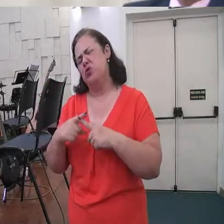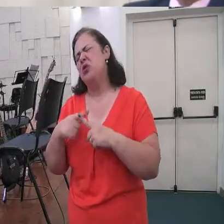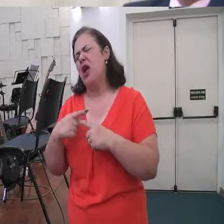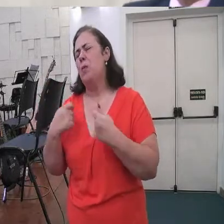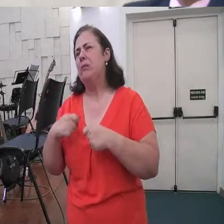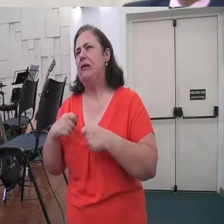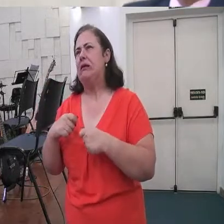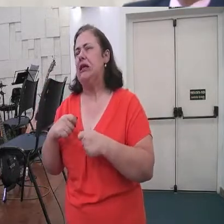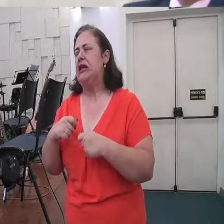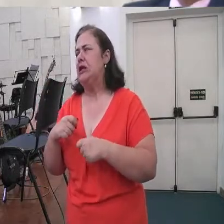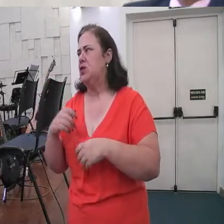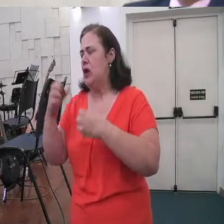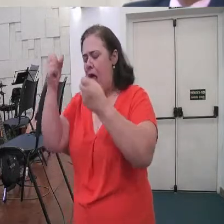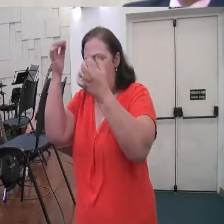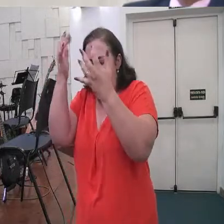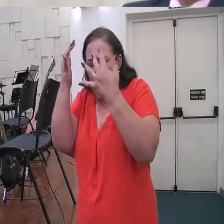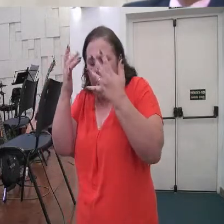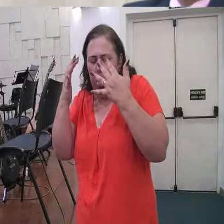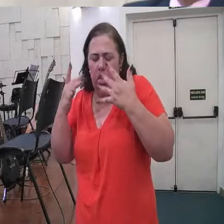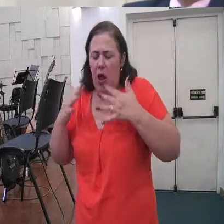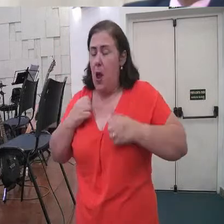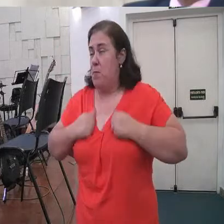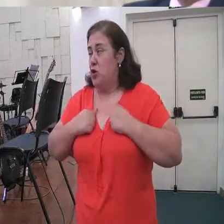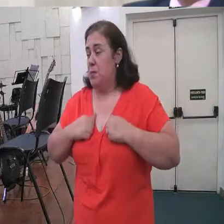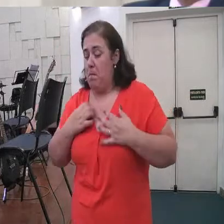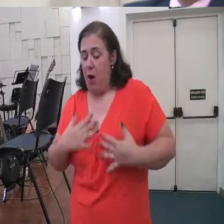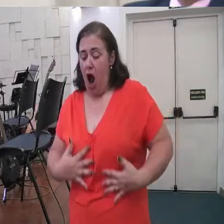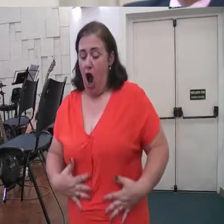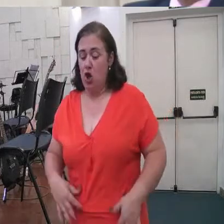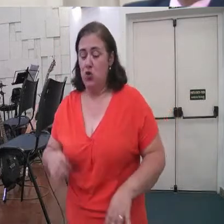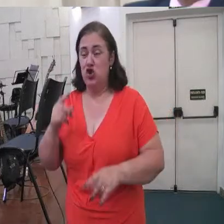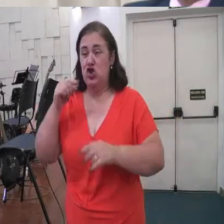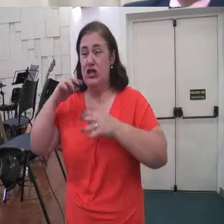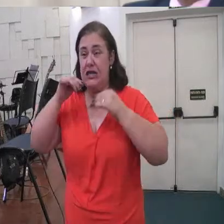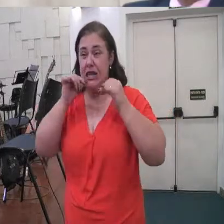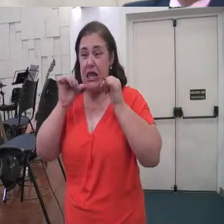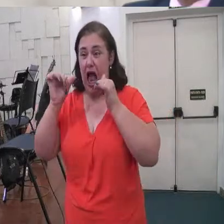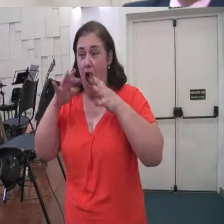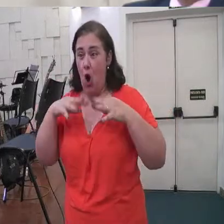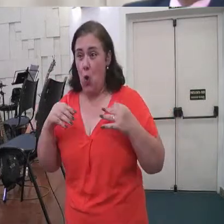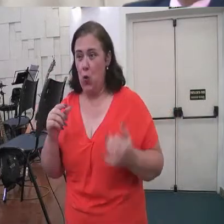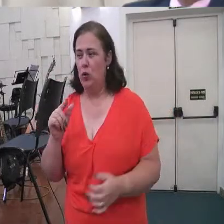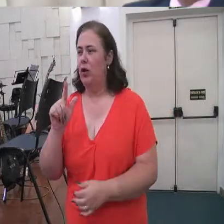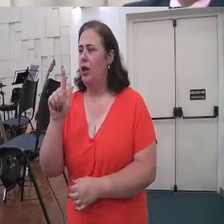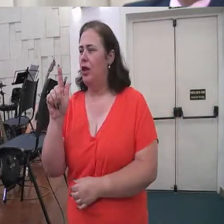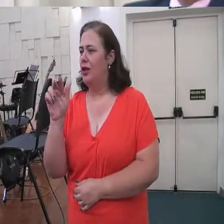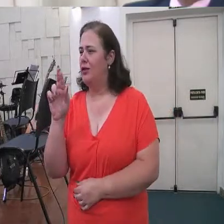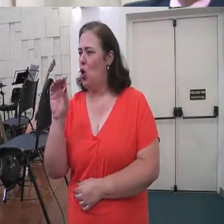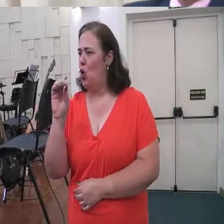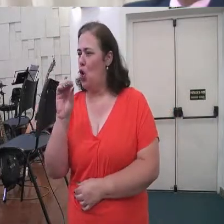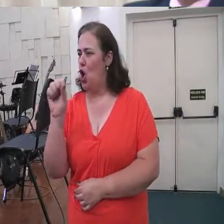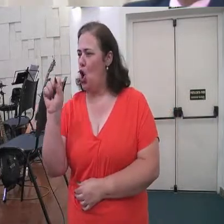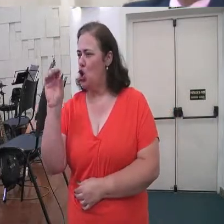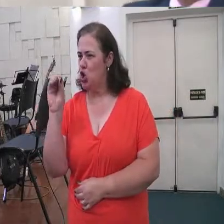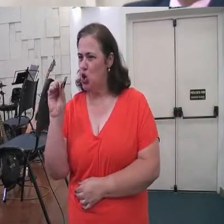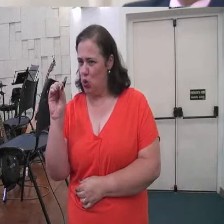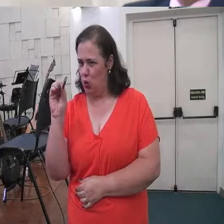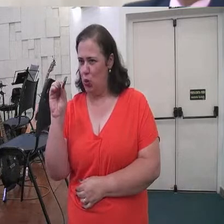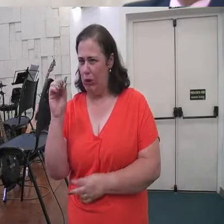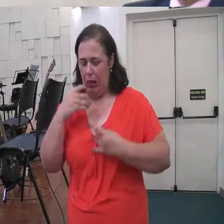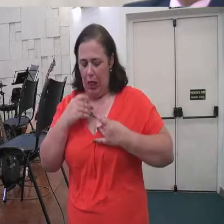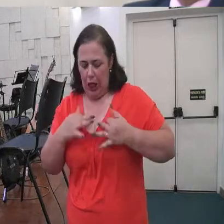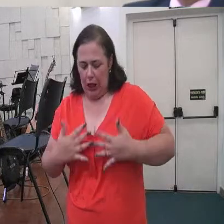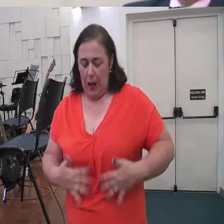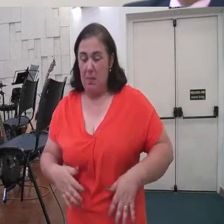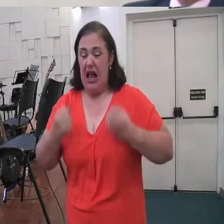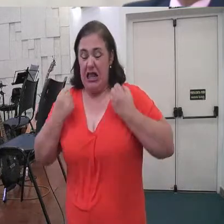Podem vir, podem vir. Eu creio em tudo. Tudo é bom, tudo tem algo para somar. É a fé